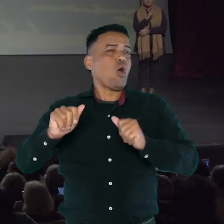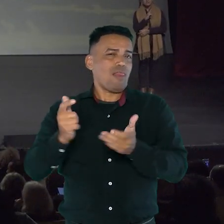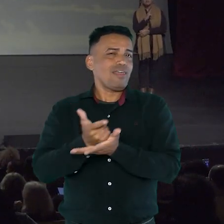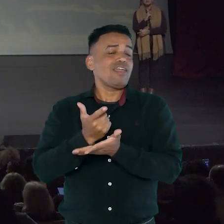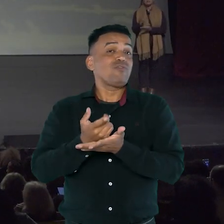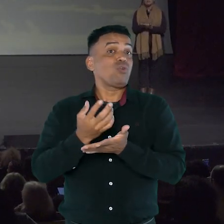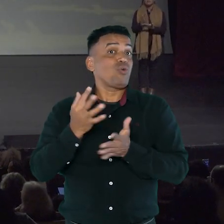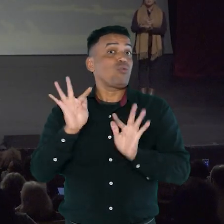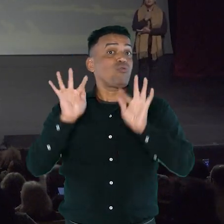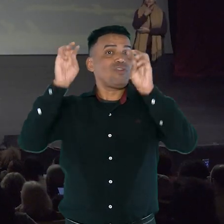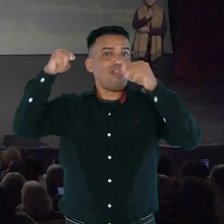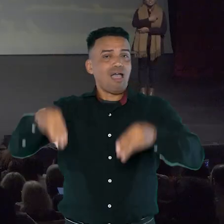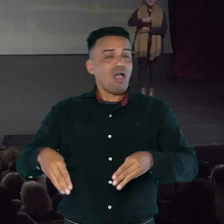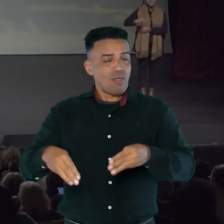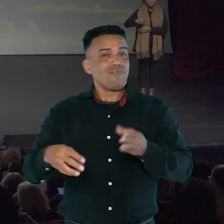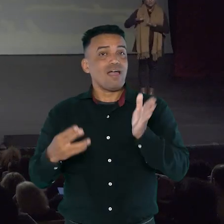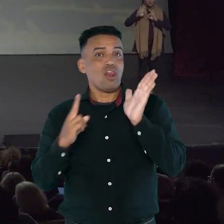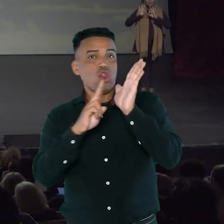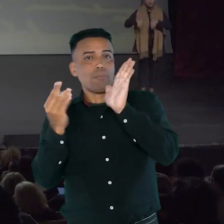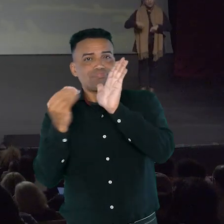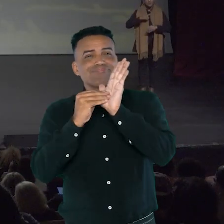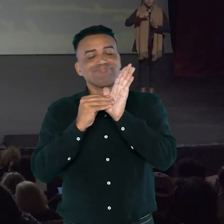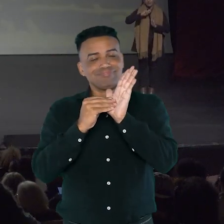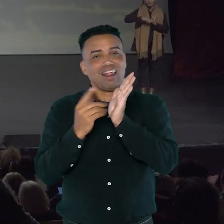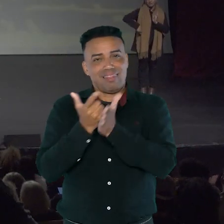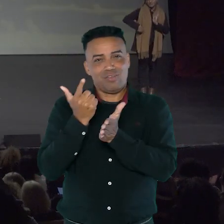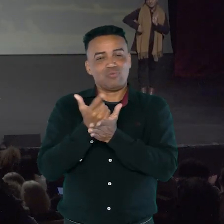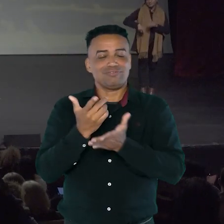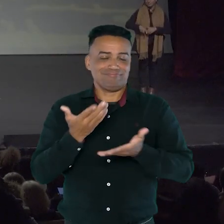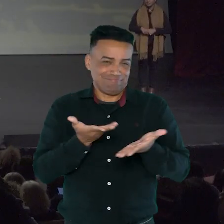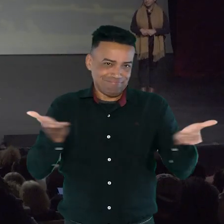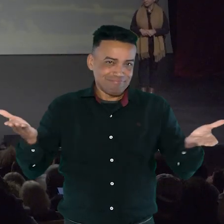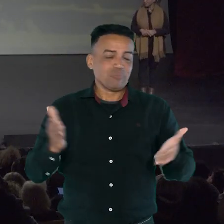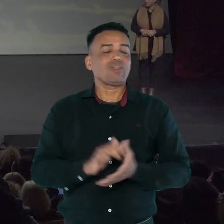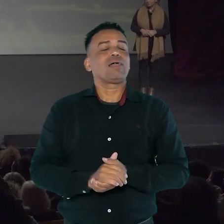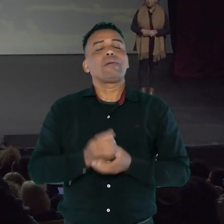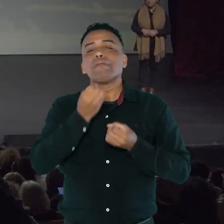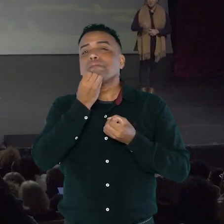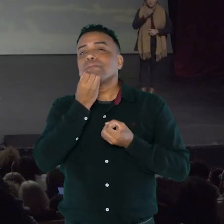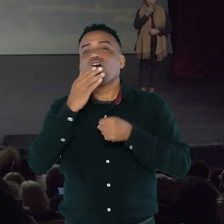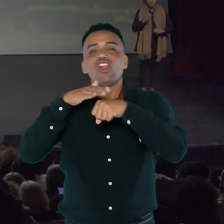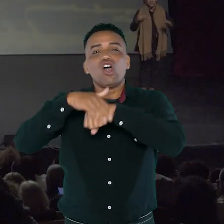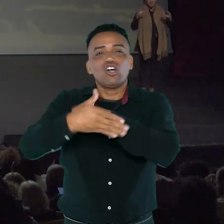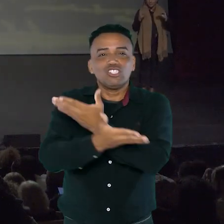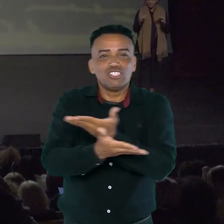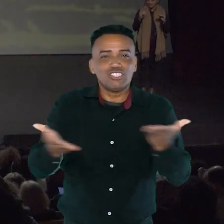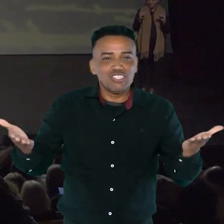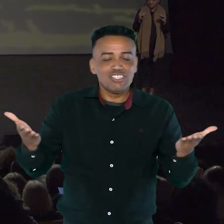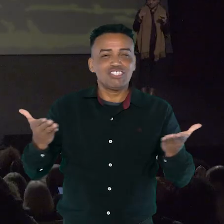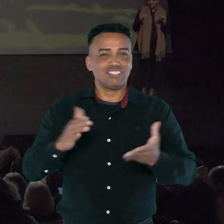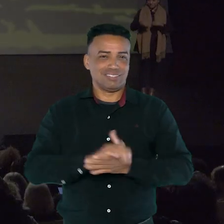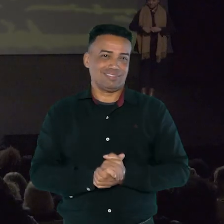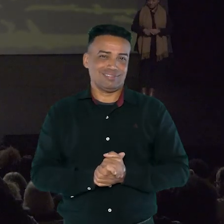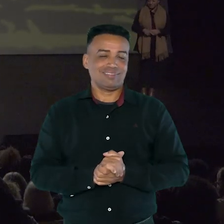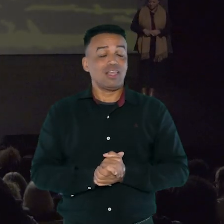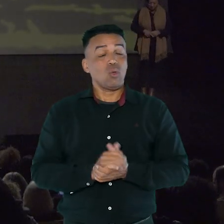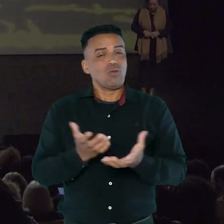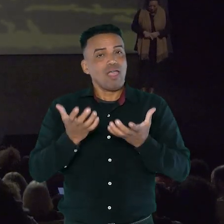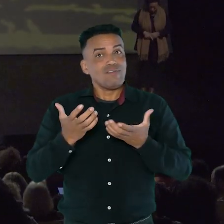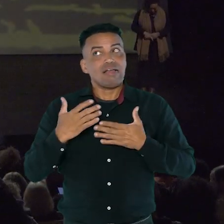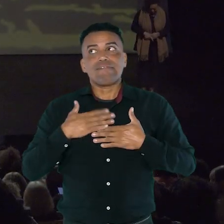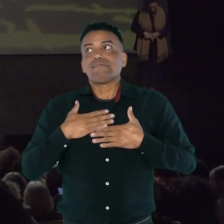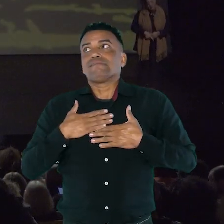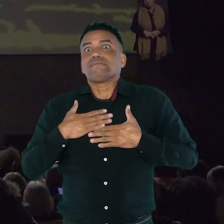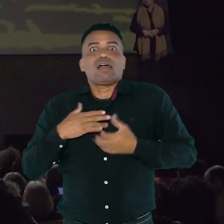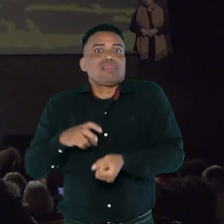Sérgio lá, tá bom? No final ele autografa. Valeu. Rafa Munduruca, programador do Sesc, deixa o palco. Na parte alta do palco temos